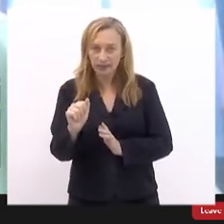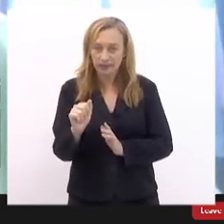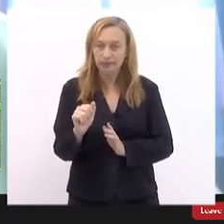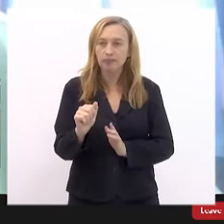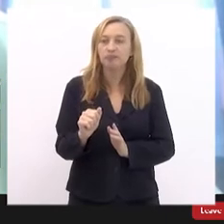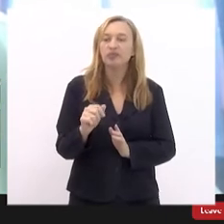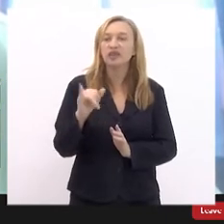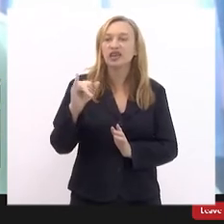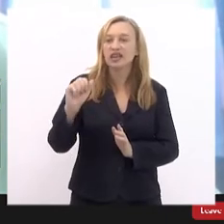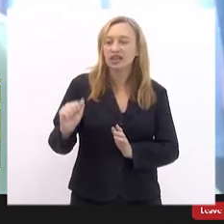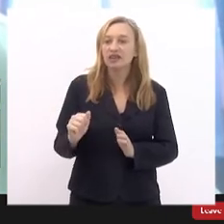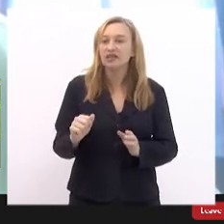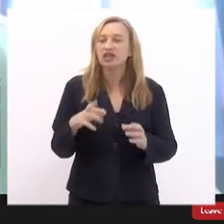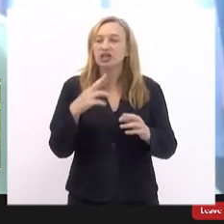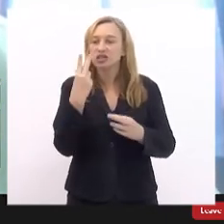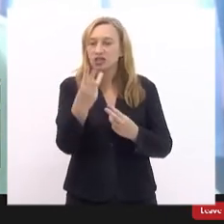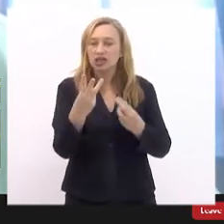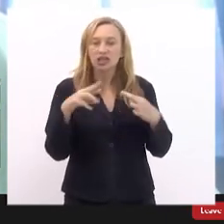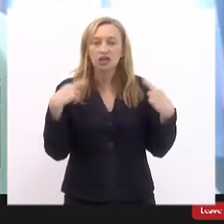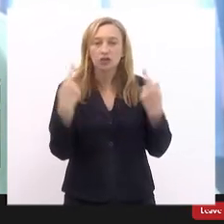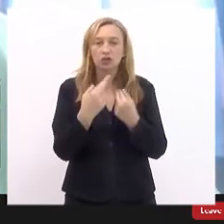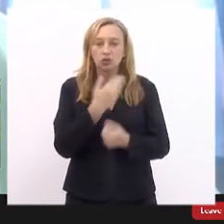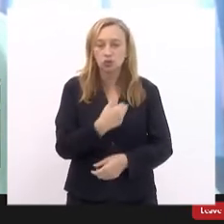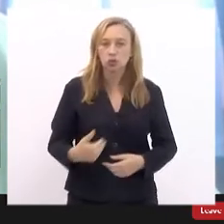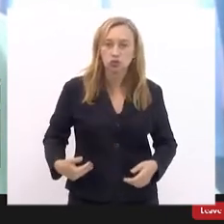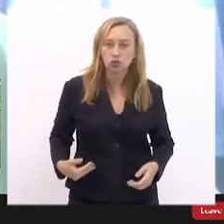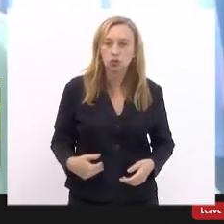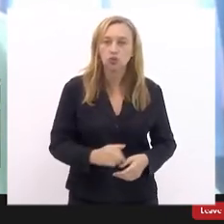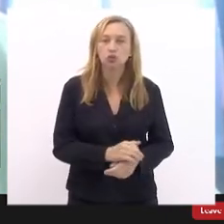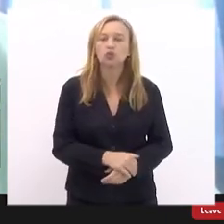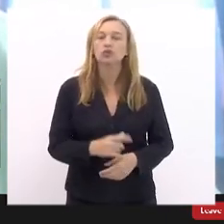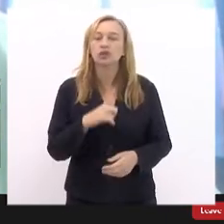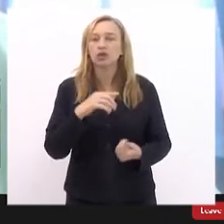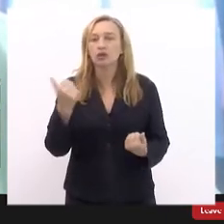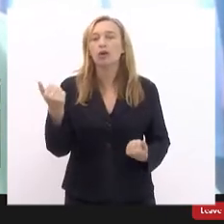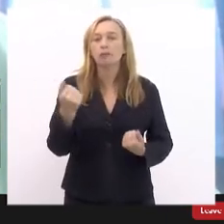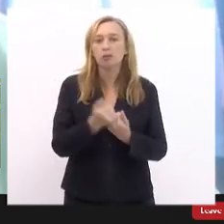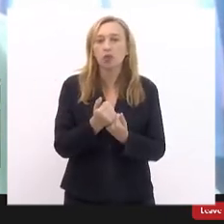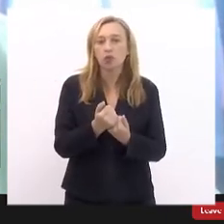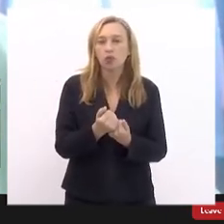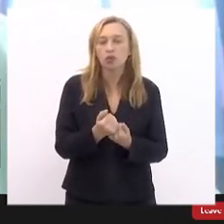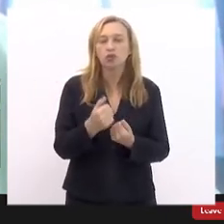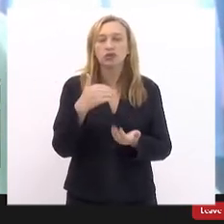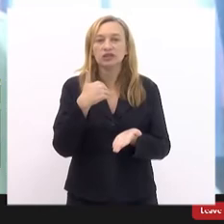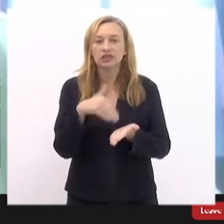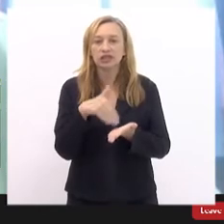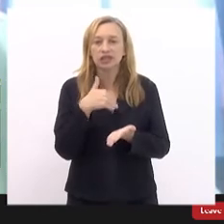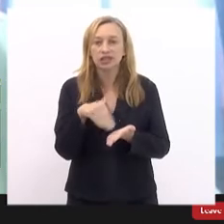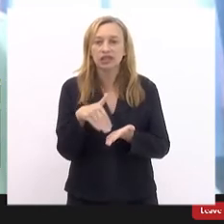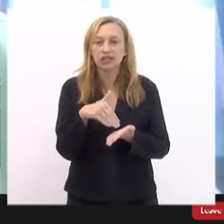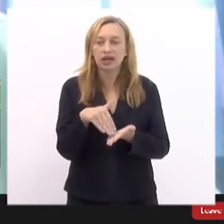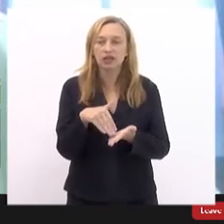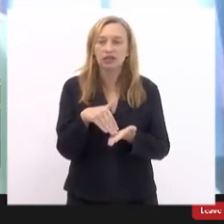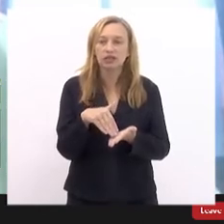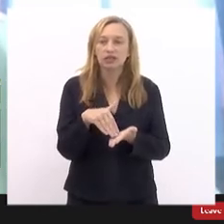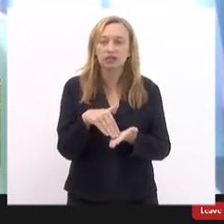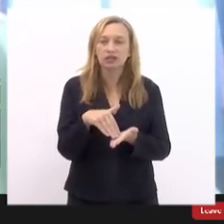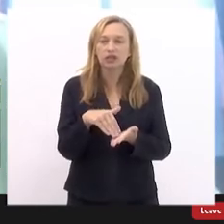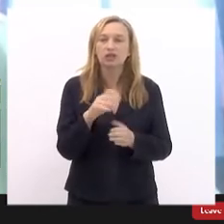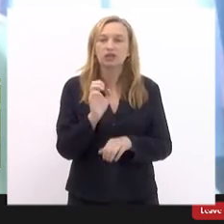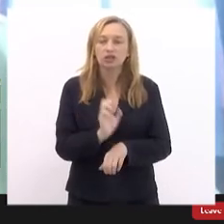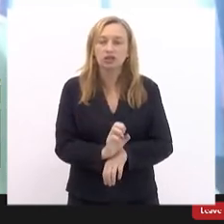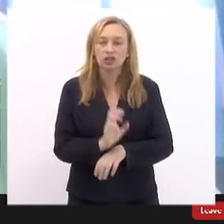INEA fez 3 audiências públicas e que ela tem o apoio do secretário de Estado